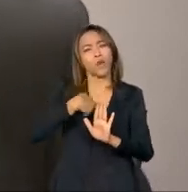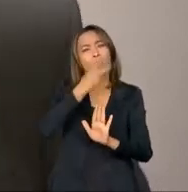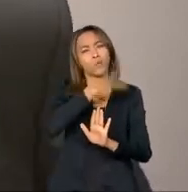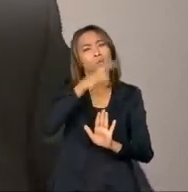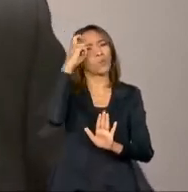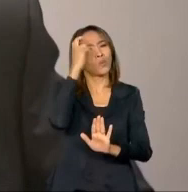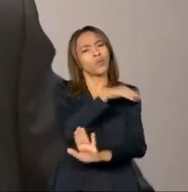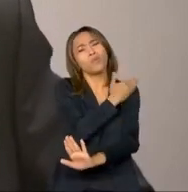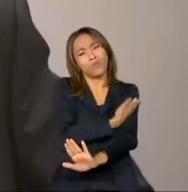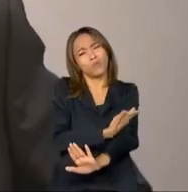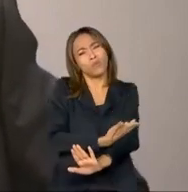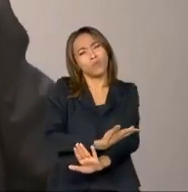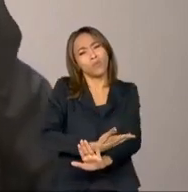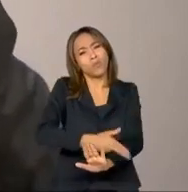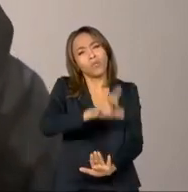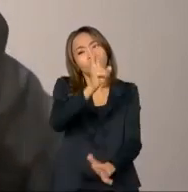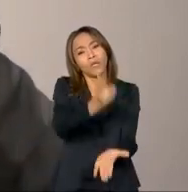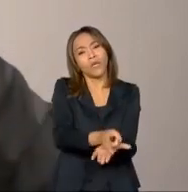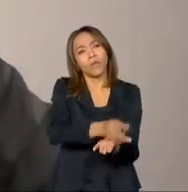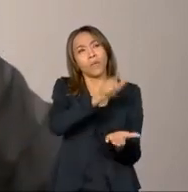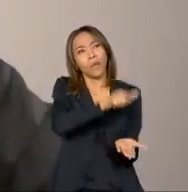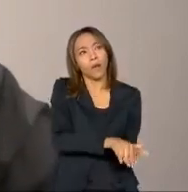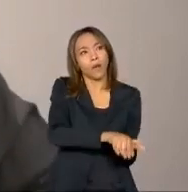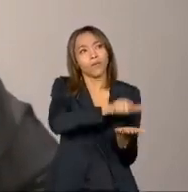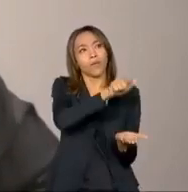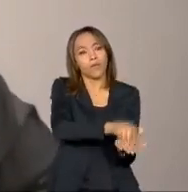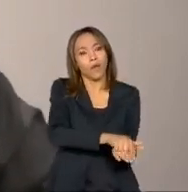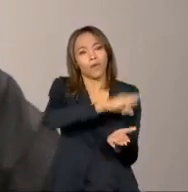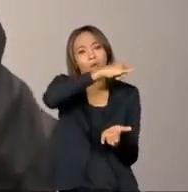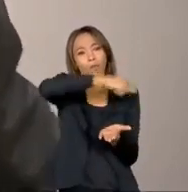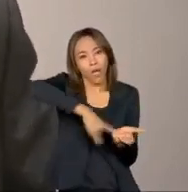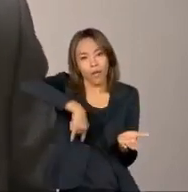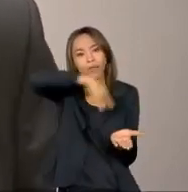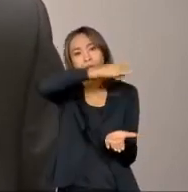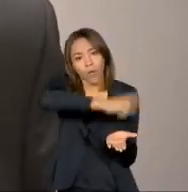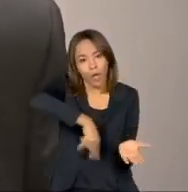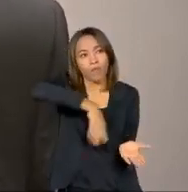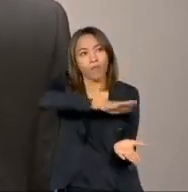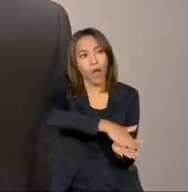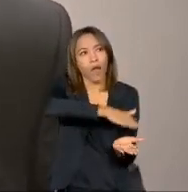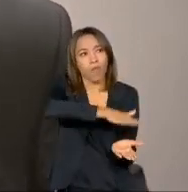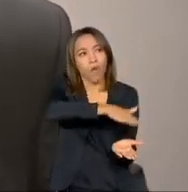Tem uma cultura de papel, cultura de documento, cultura